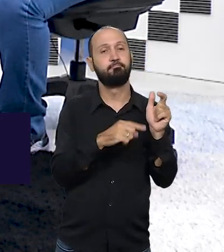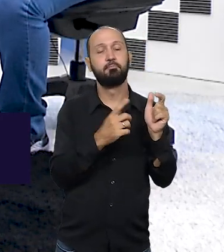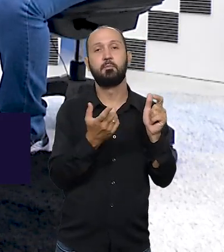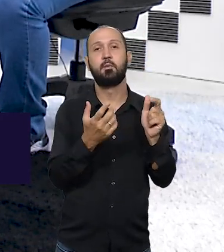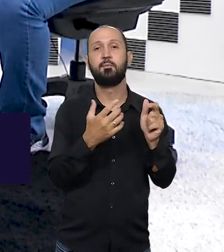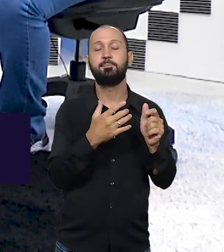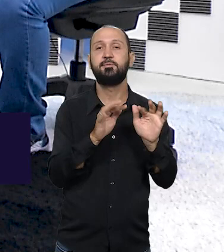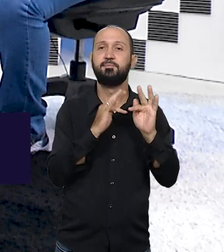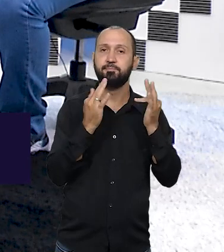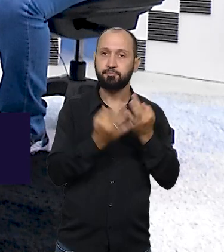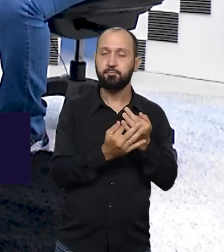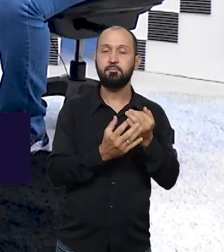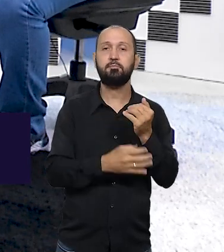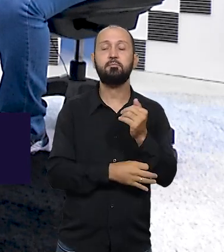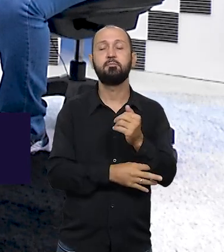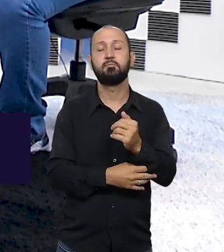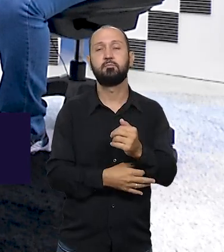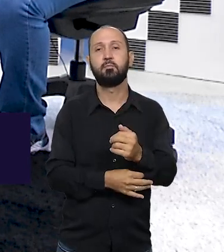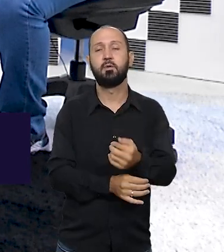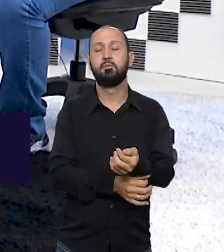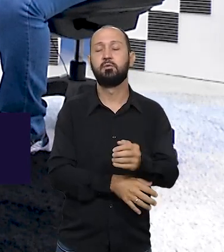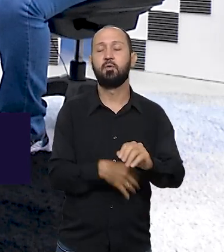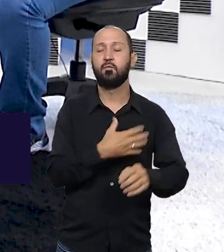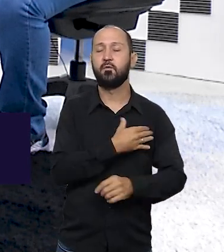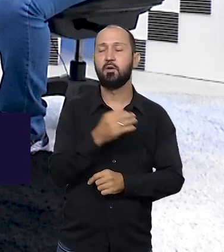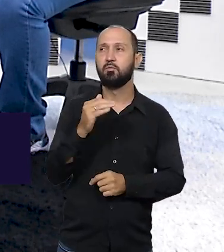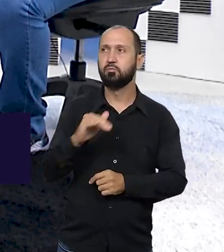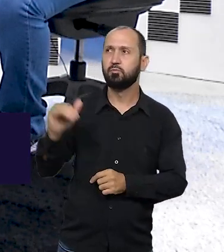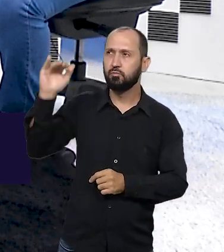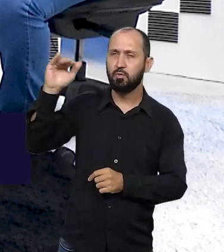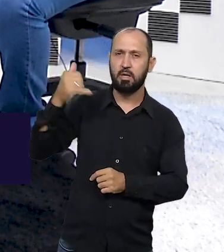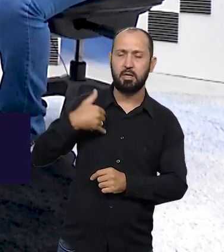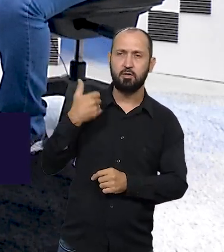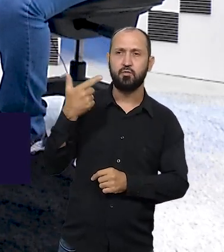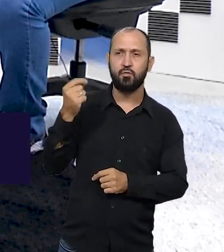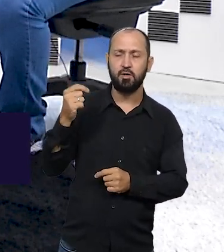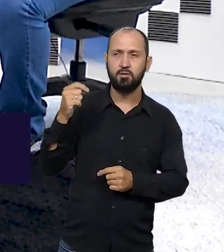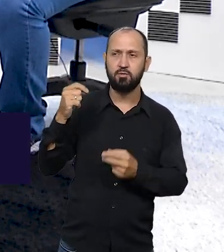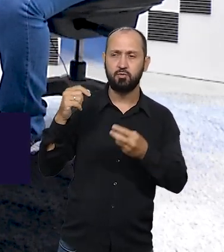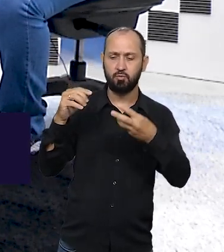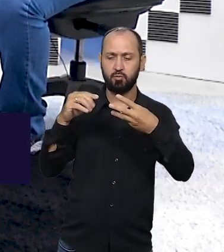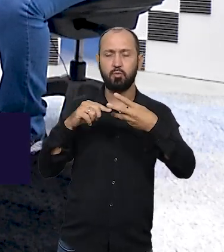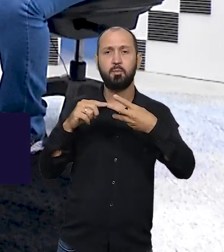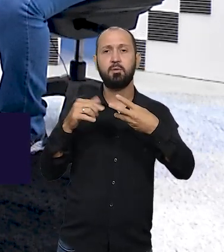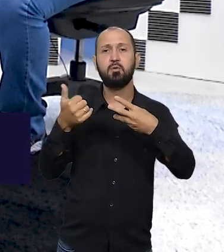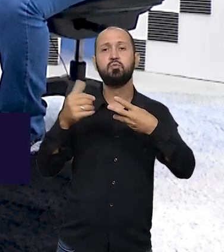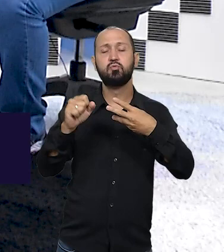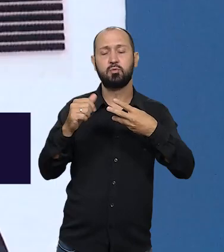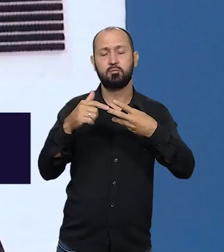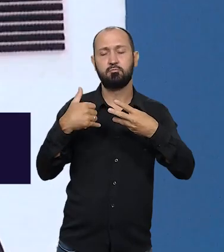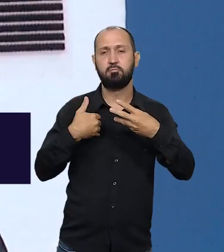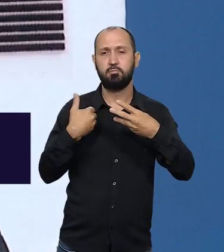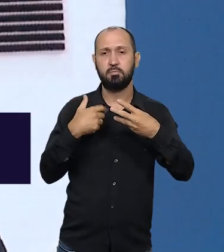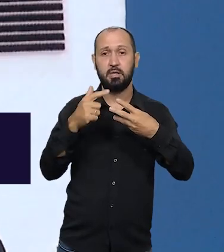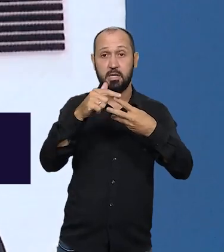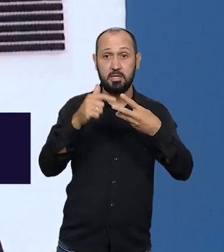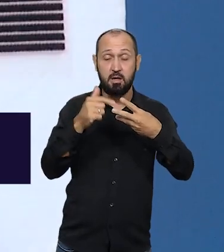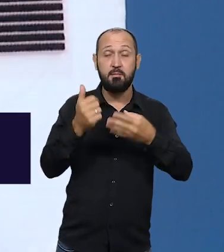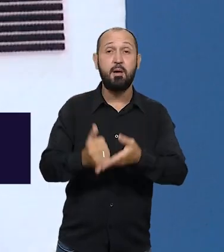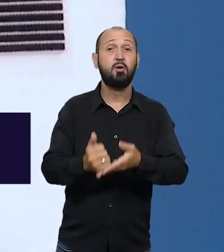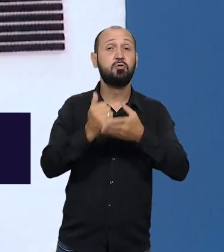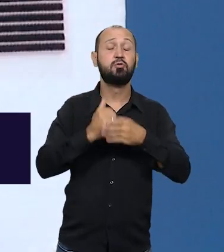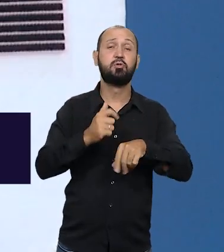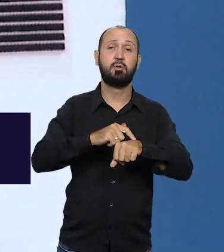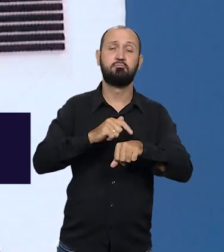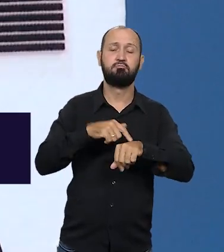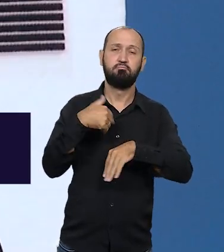isso. Né? A minha família cresceu muito com isso. Eu tenho os outros 2 filhos, né? O meu mais velho que tem 20 anos e o do meio que tem 18 agora. Eles me auxiliaram muito